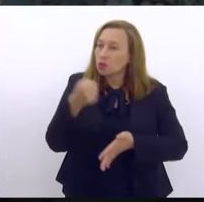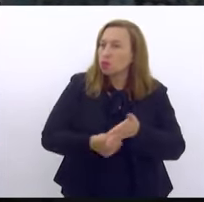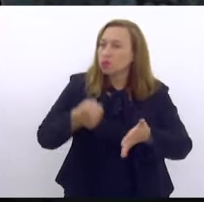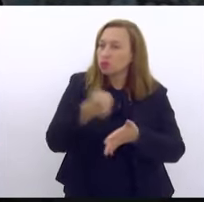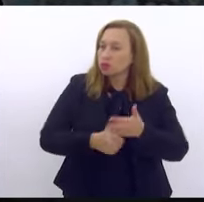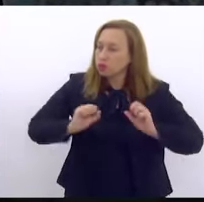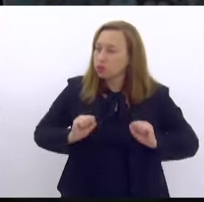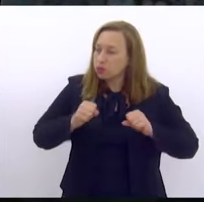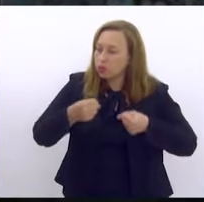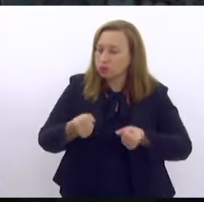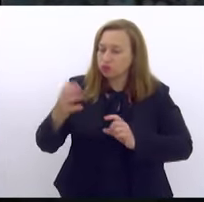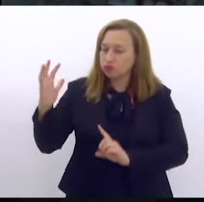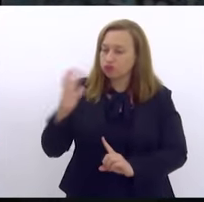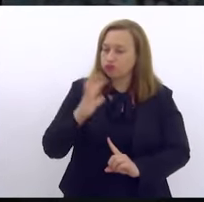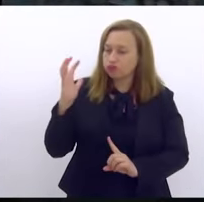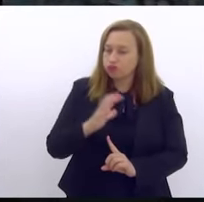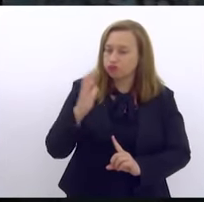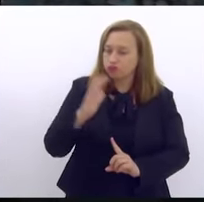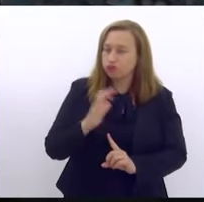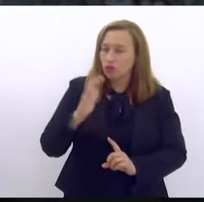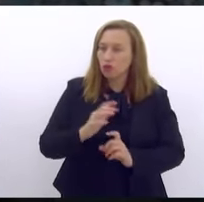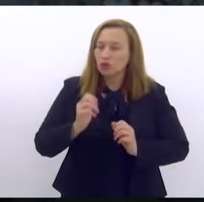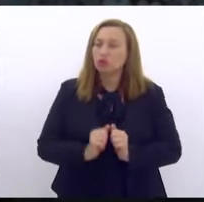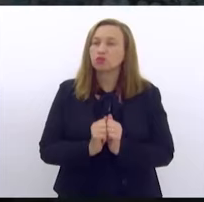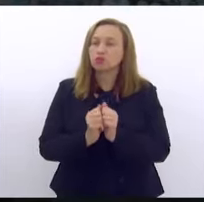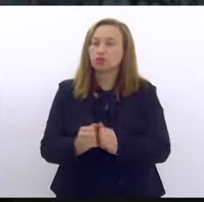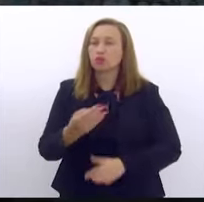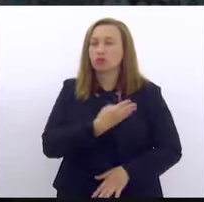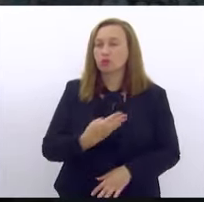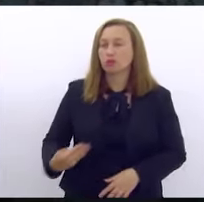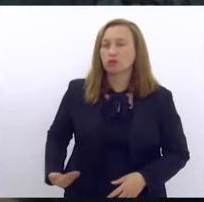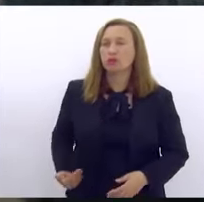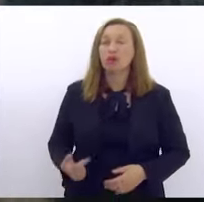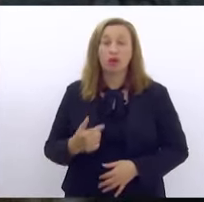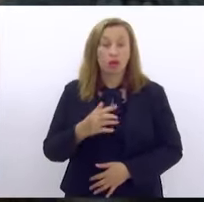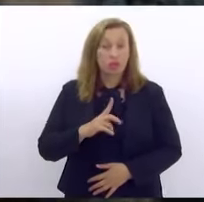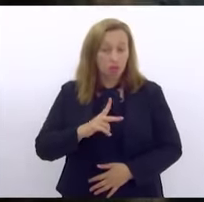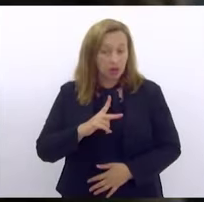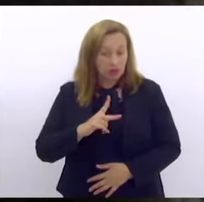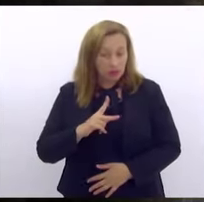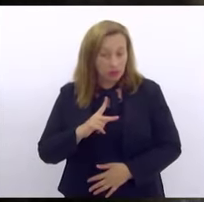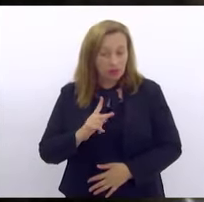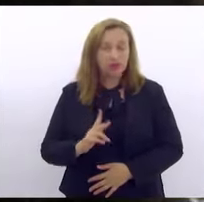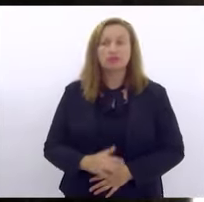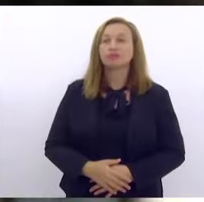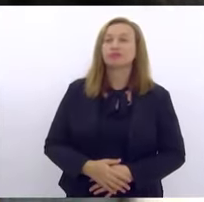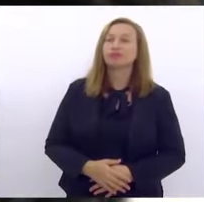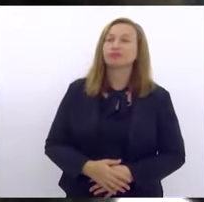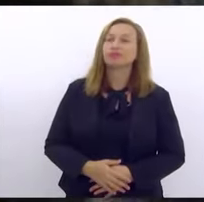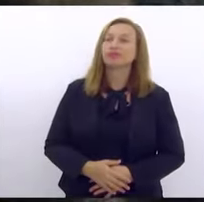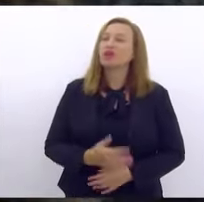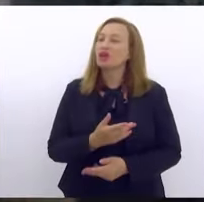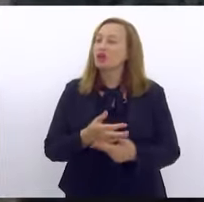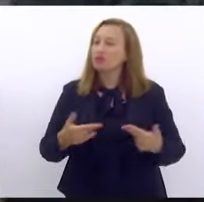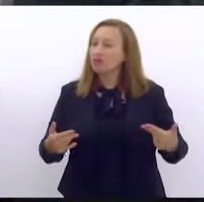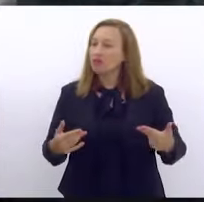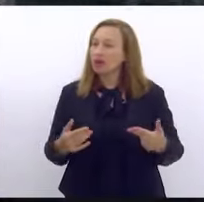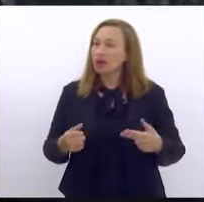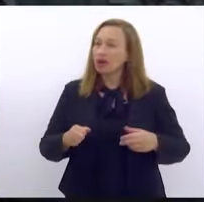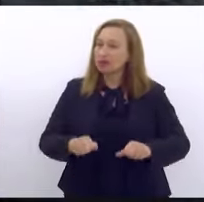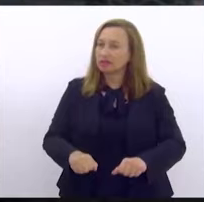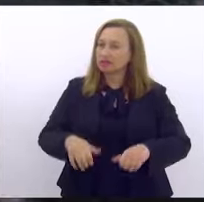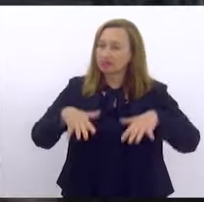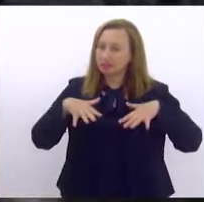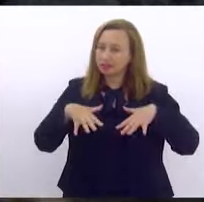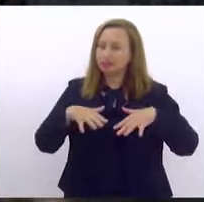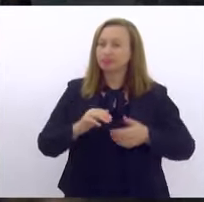caminhou juntamente para fazer essa pressão ao governador. Eu, pessoalmente, estive em várias assembleias na